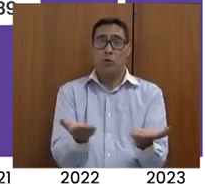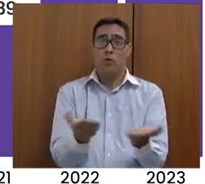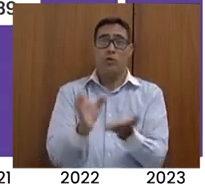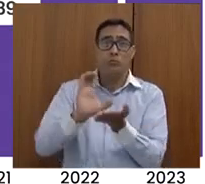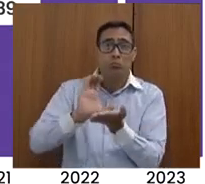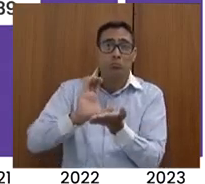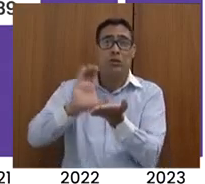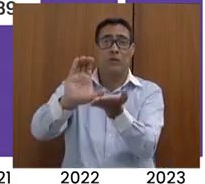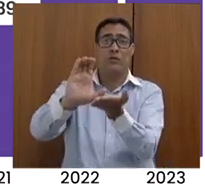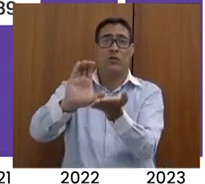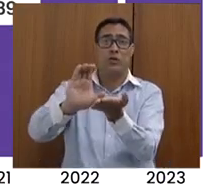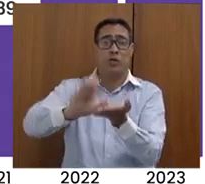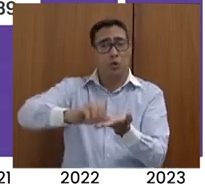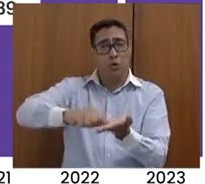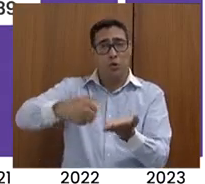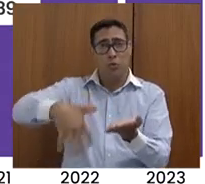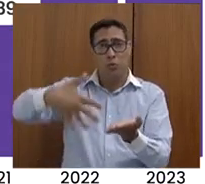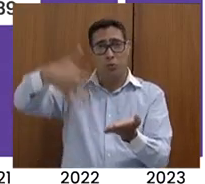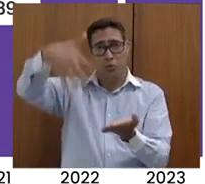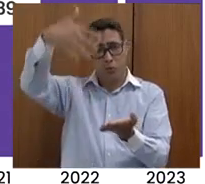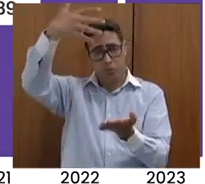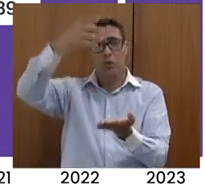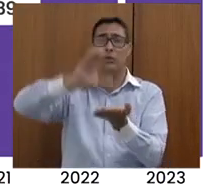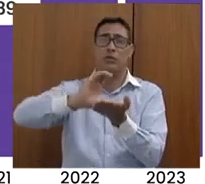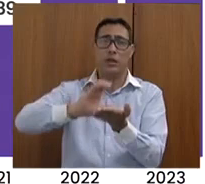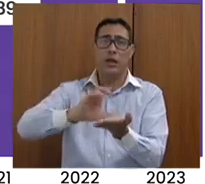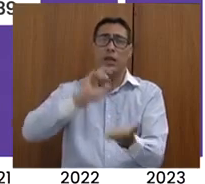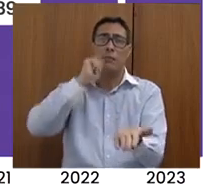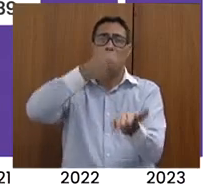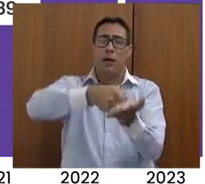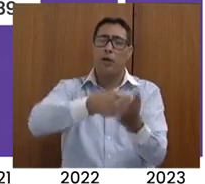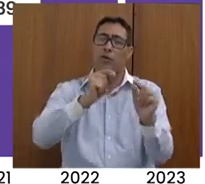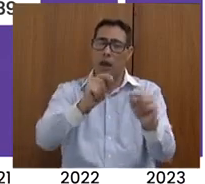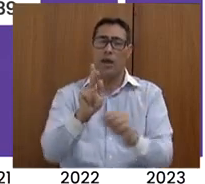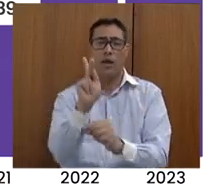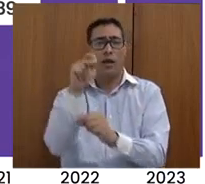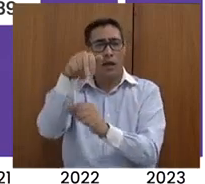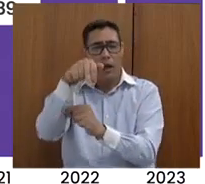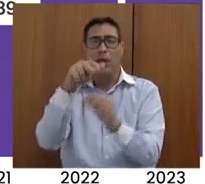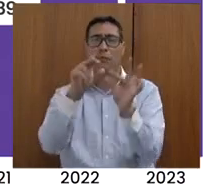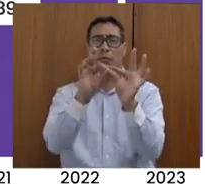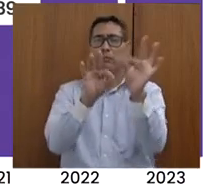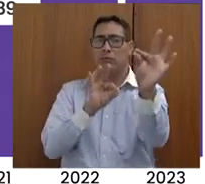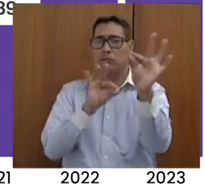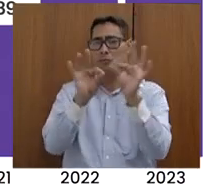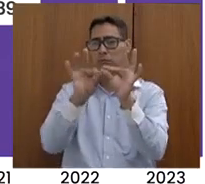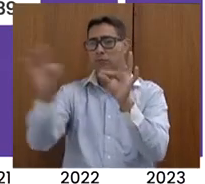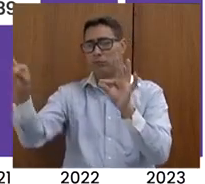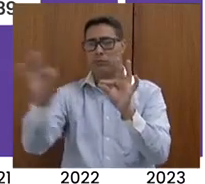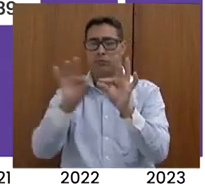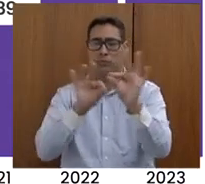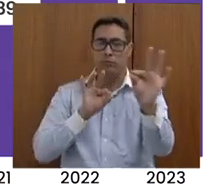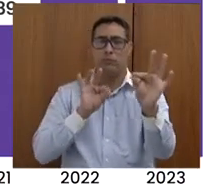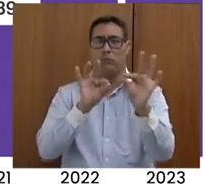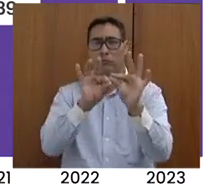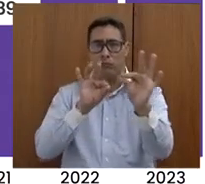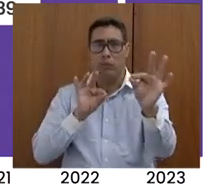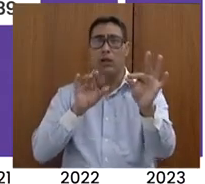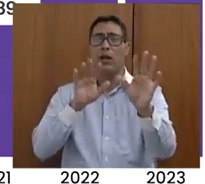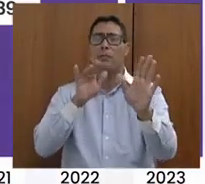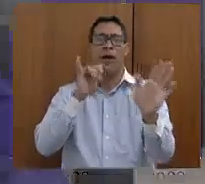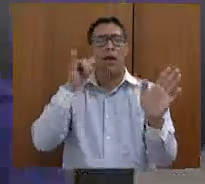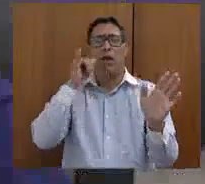transporte escolar no novo critério que pagamos por quilometragem para não para evitarmos aquela